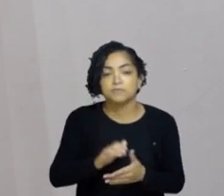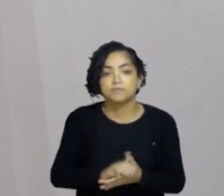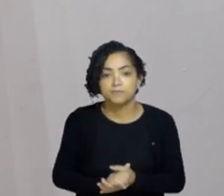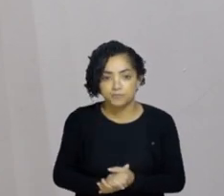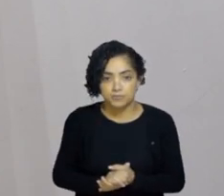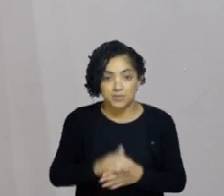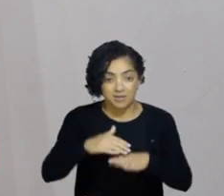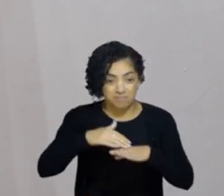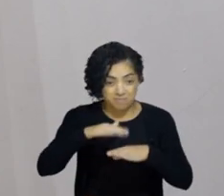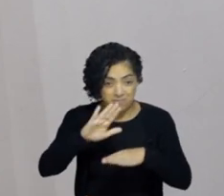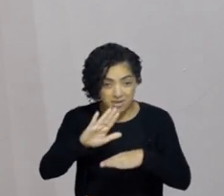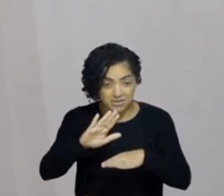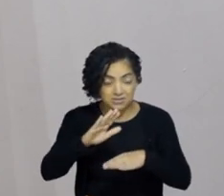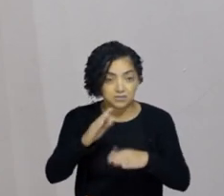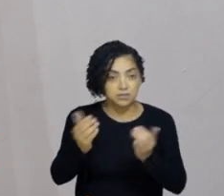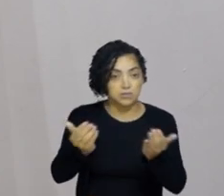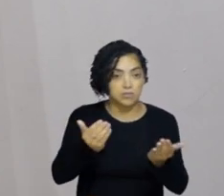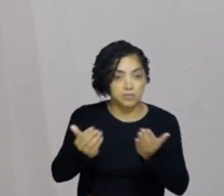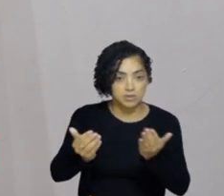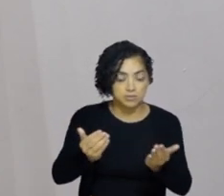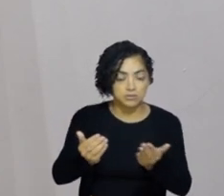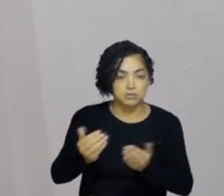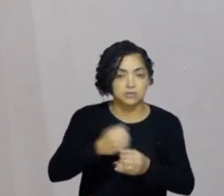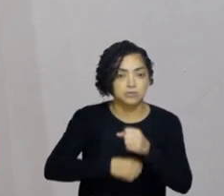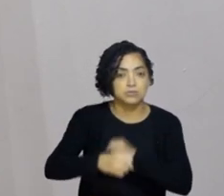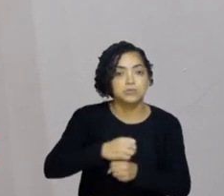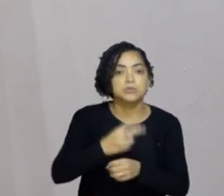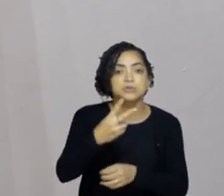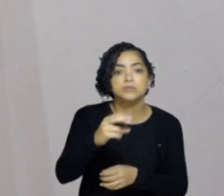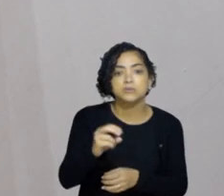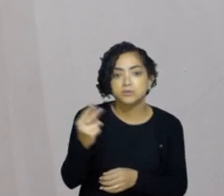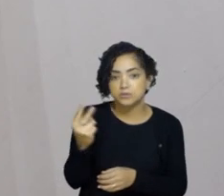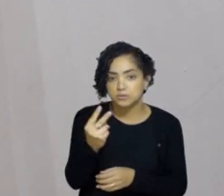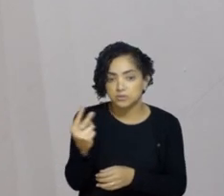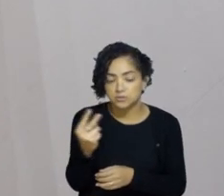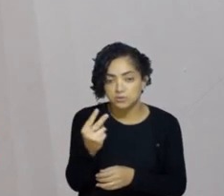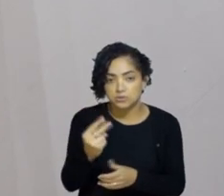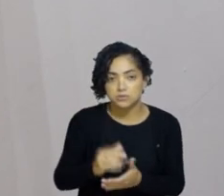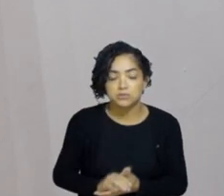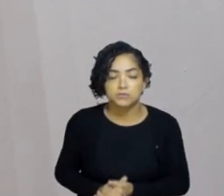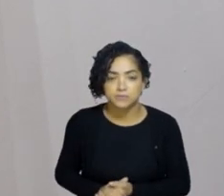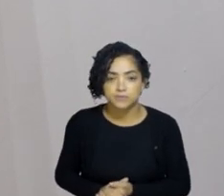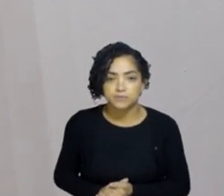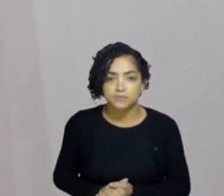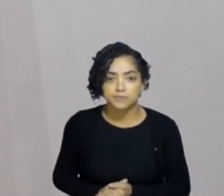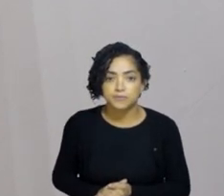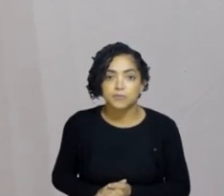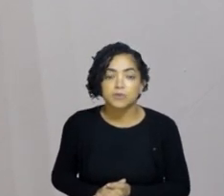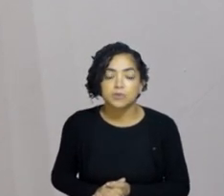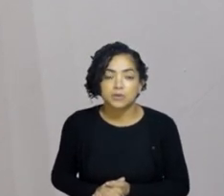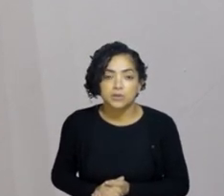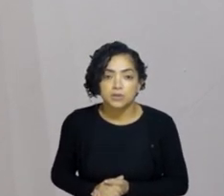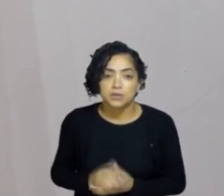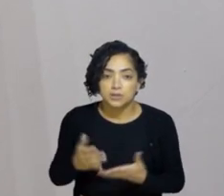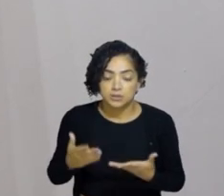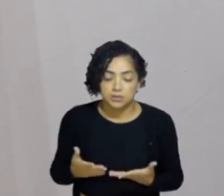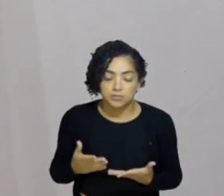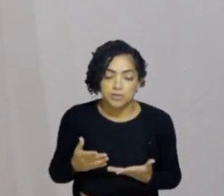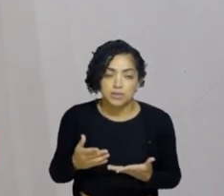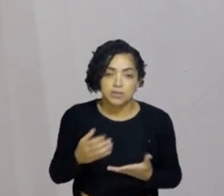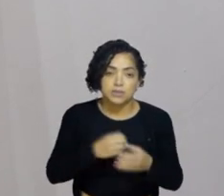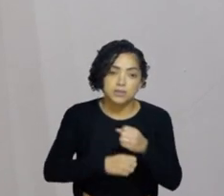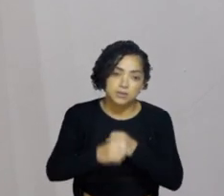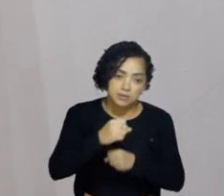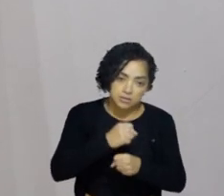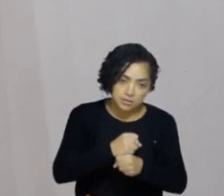mais que no ano de 2022. Além disso, nós realizamos em